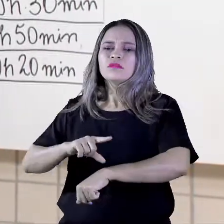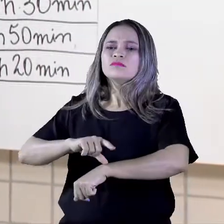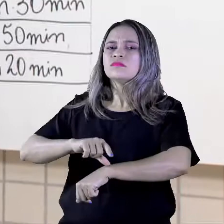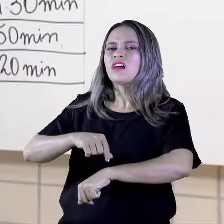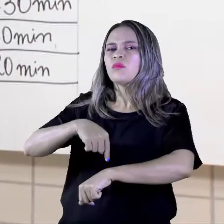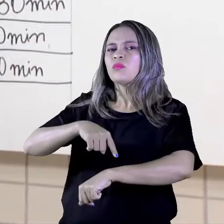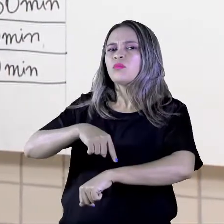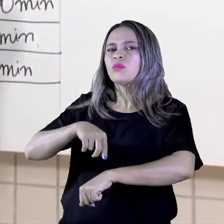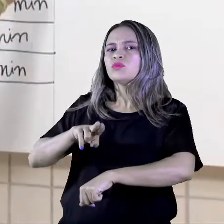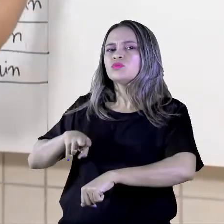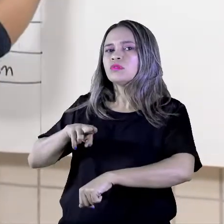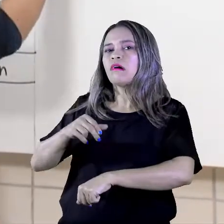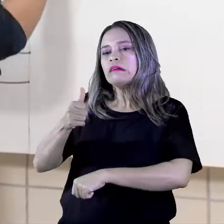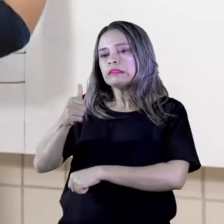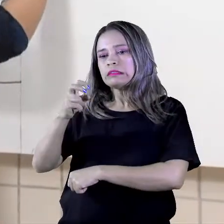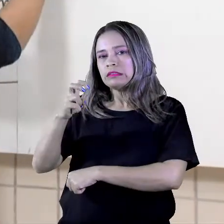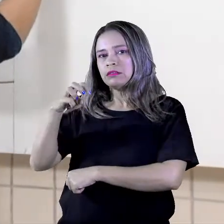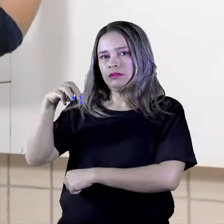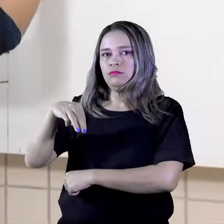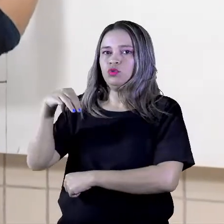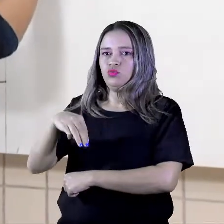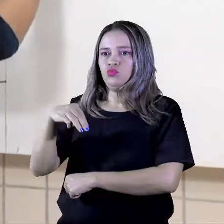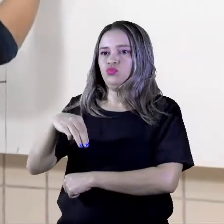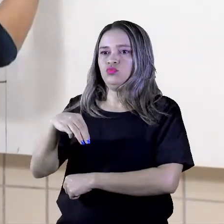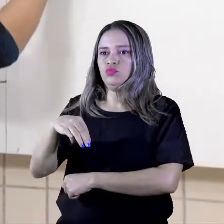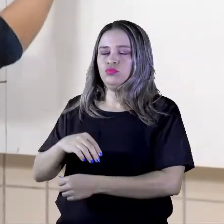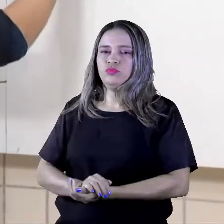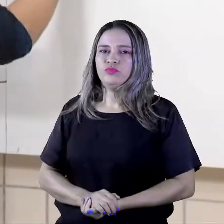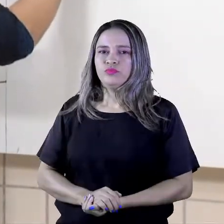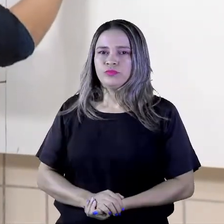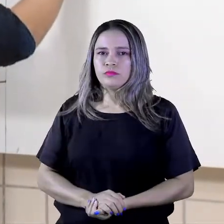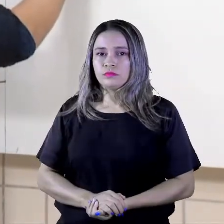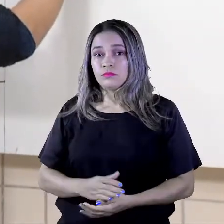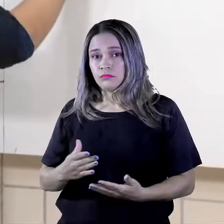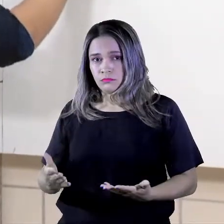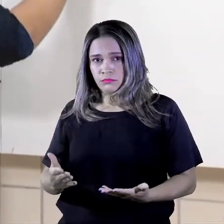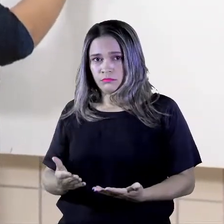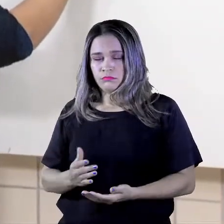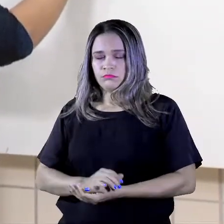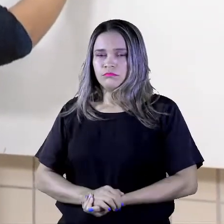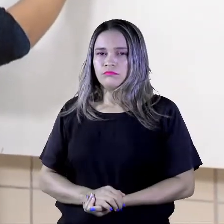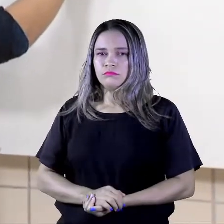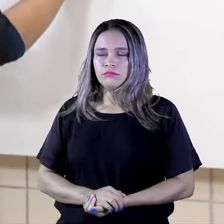15 minutos. Olha só, eu levei 15